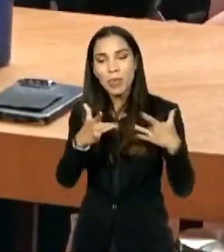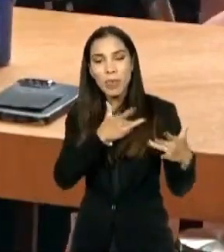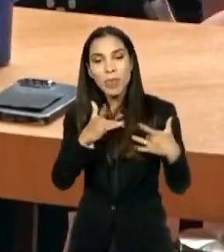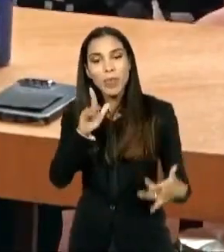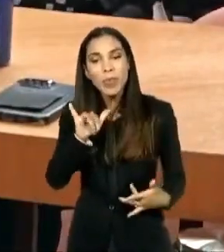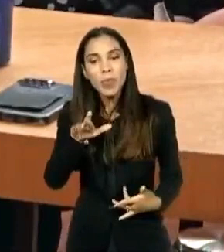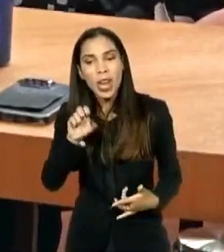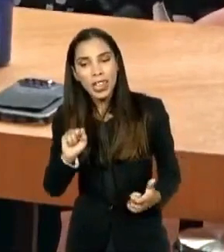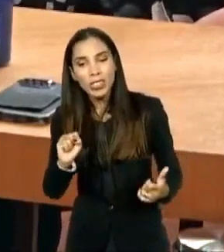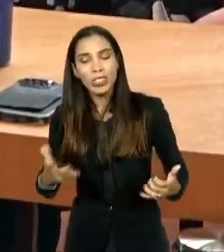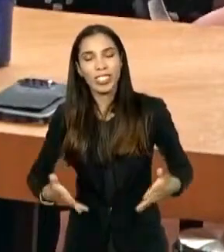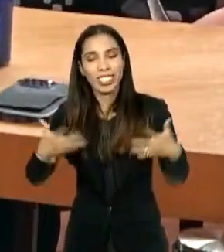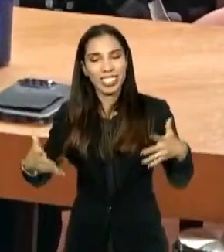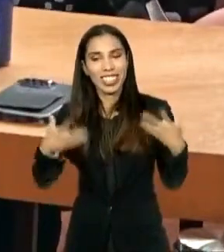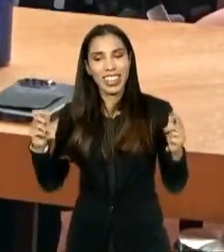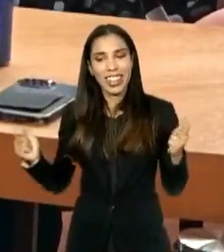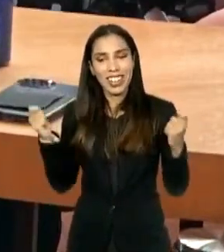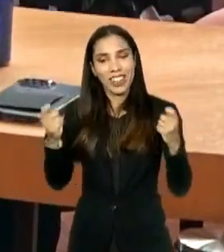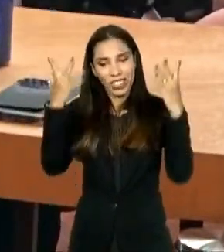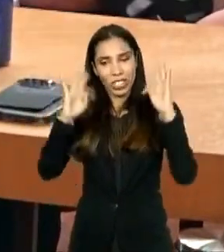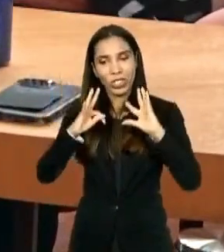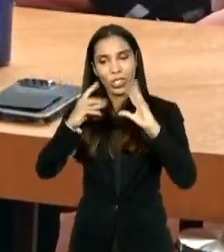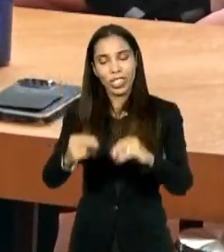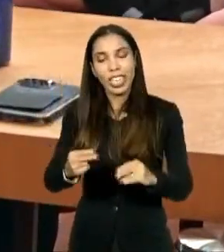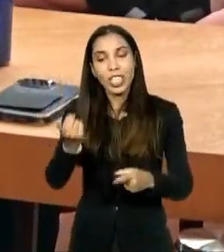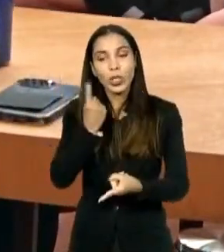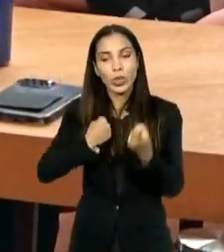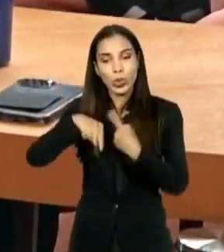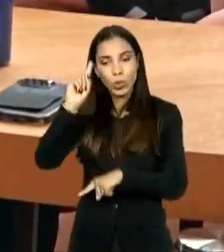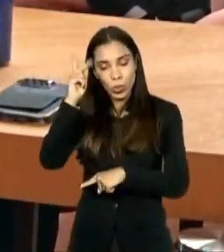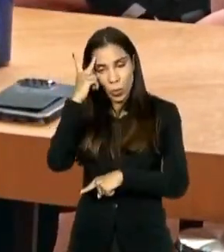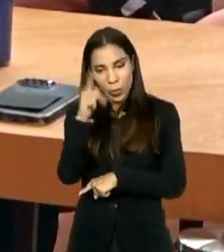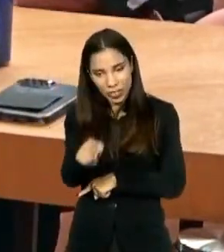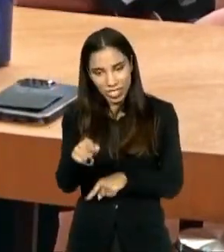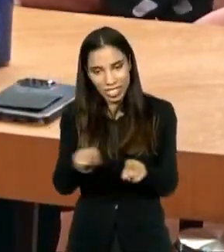eu estou empolgada, né? É festival, é tudo. Sucesso para você, sucesso